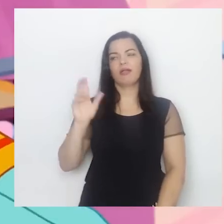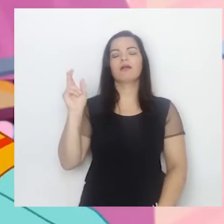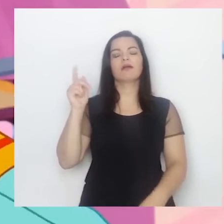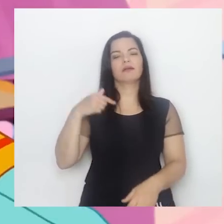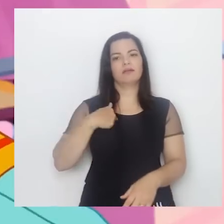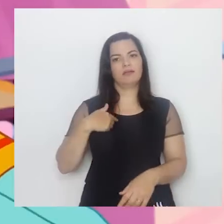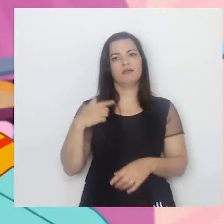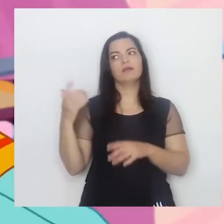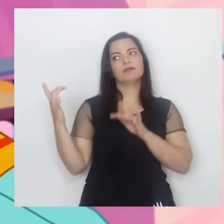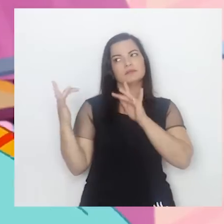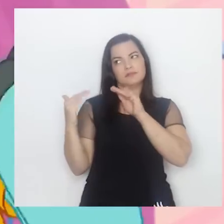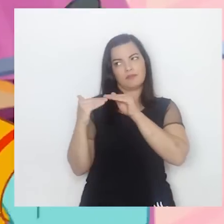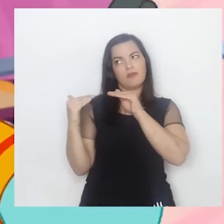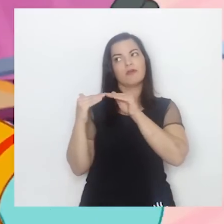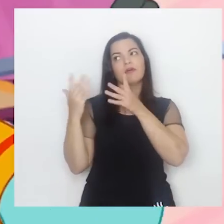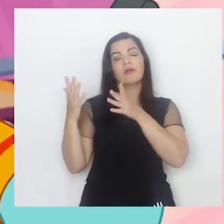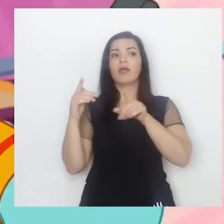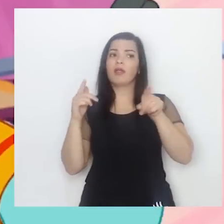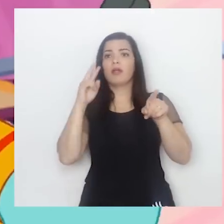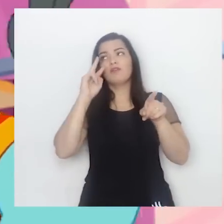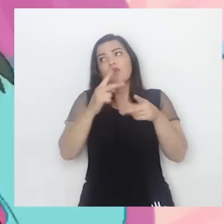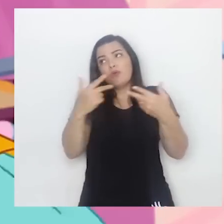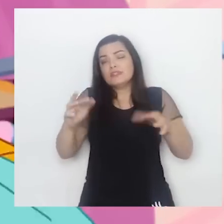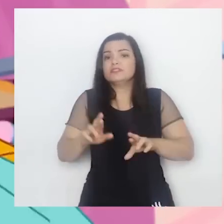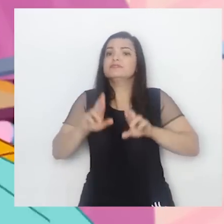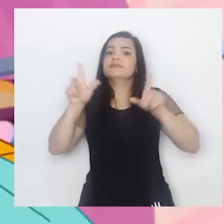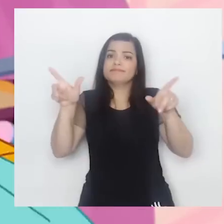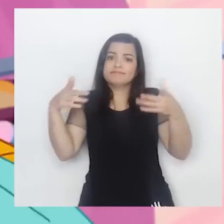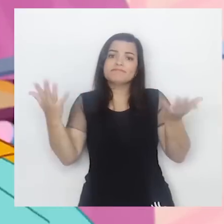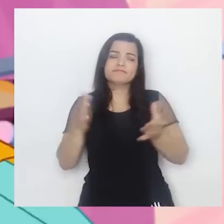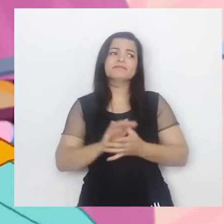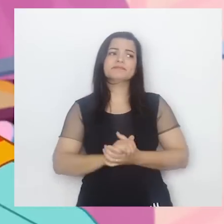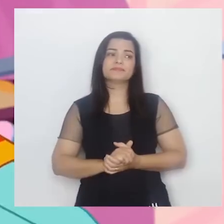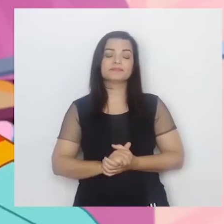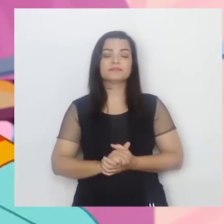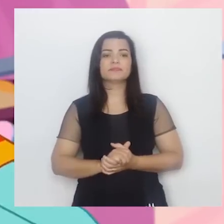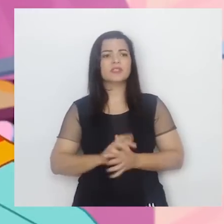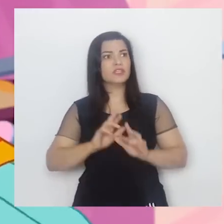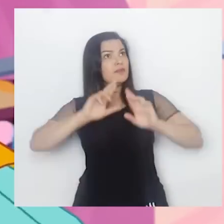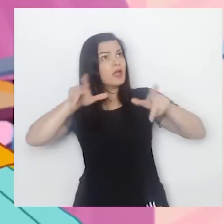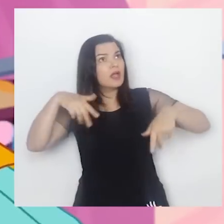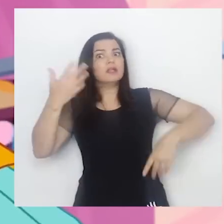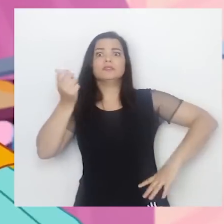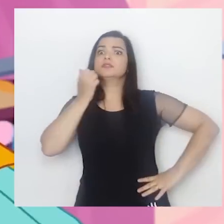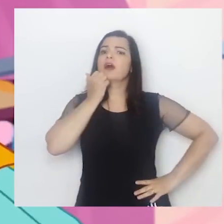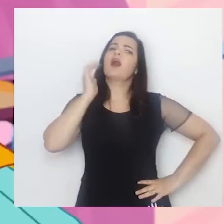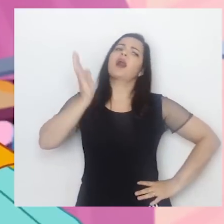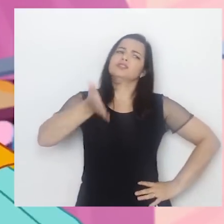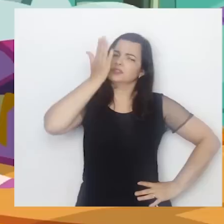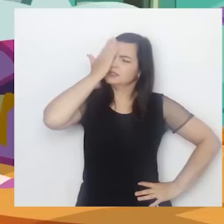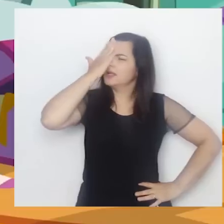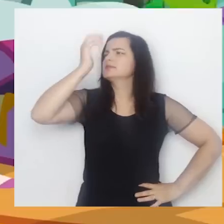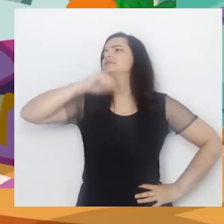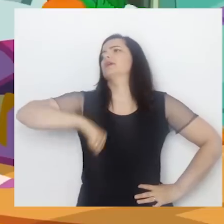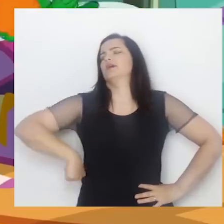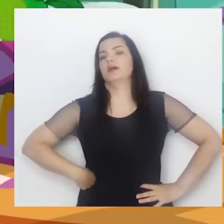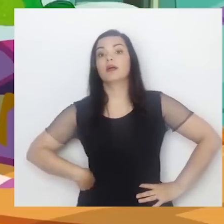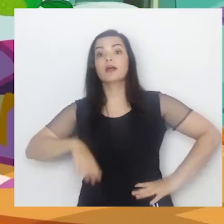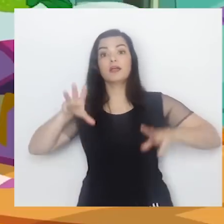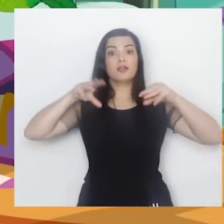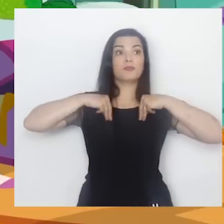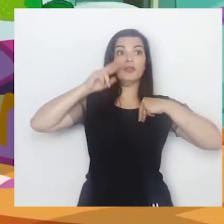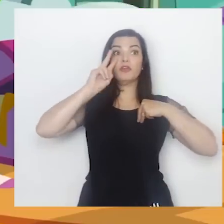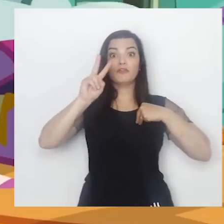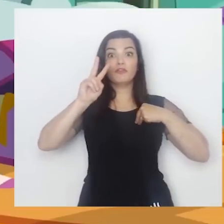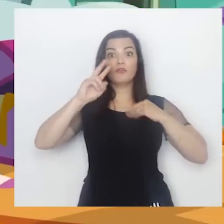Também acho que ela viu uma coisa diferente, abelhuda. Diferente? Então eu já sei. A Mica viu uma